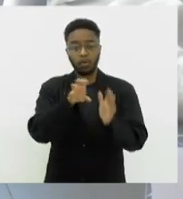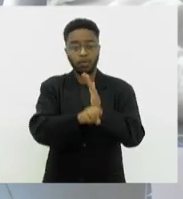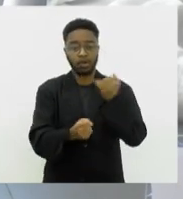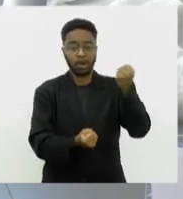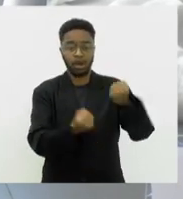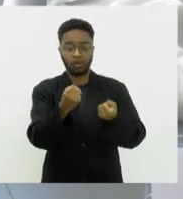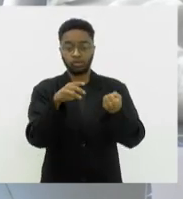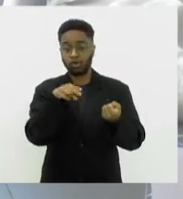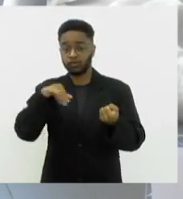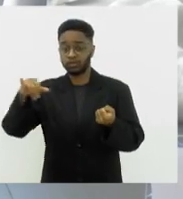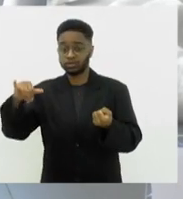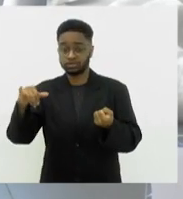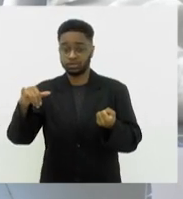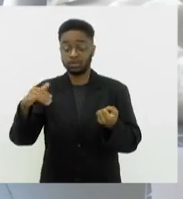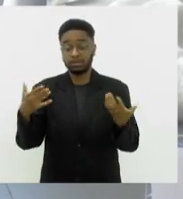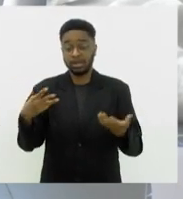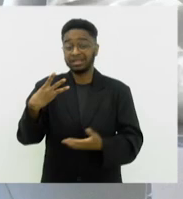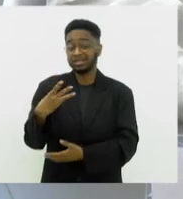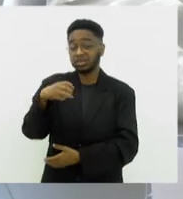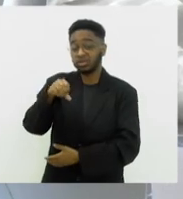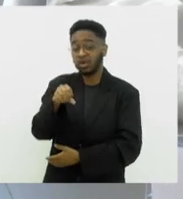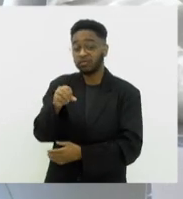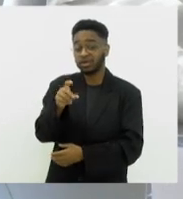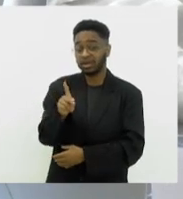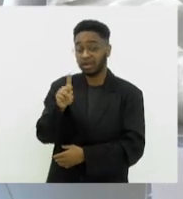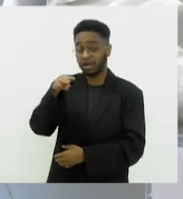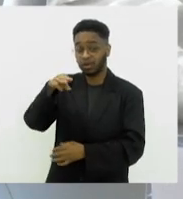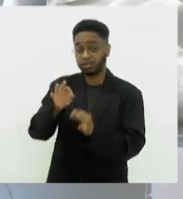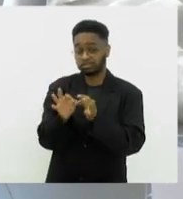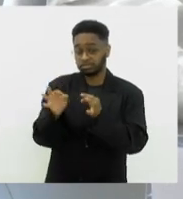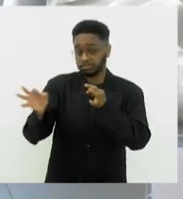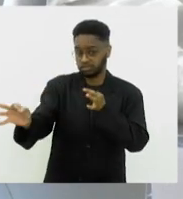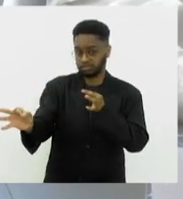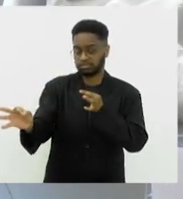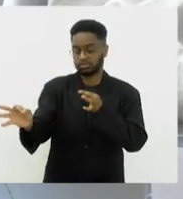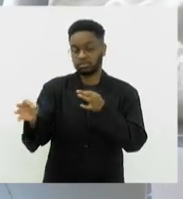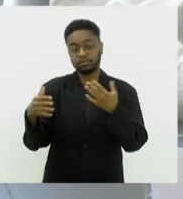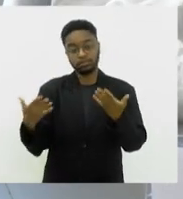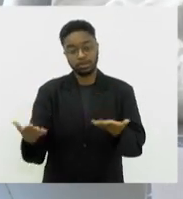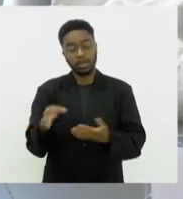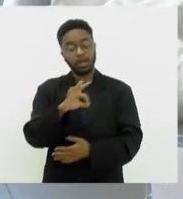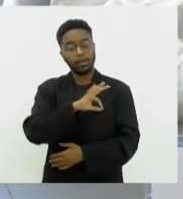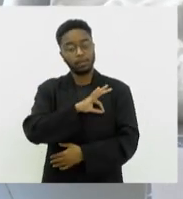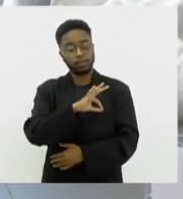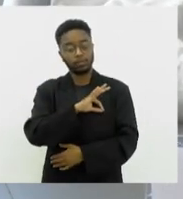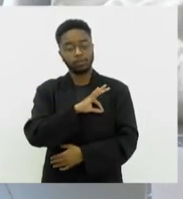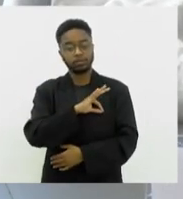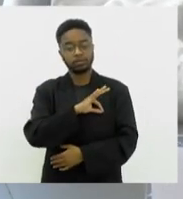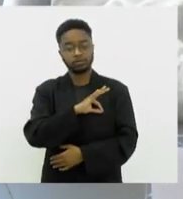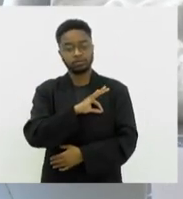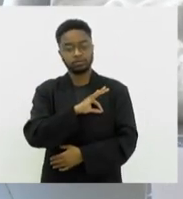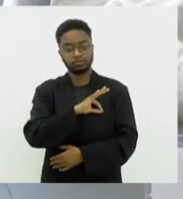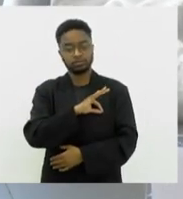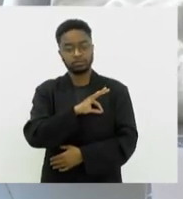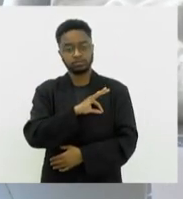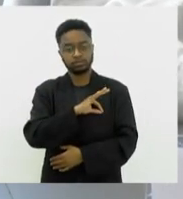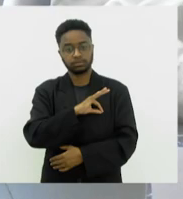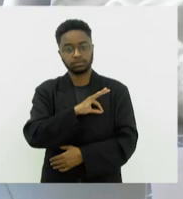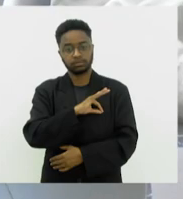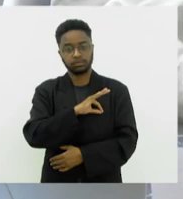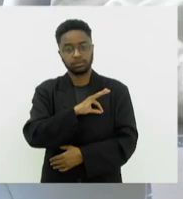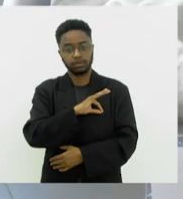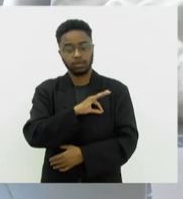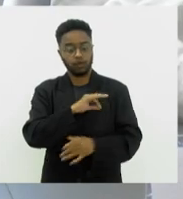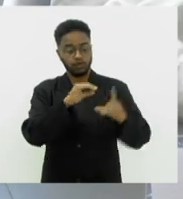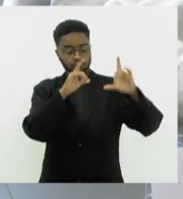seja 39 km de distância dali os o policiais policiais retiraram a foto